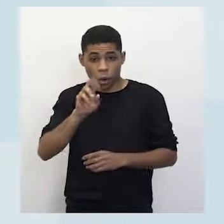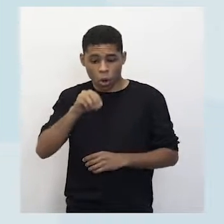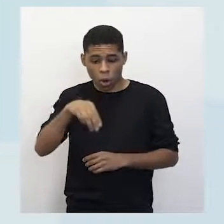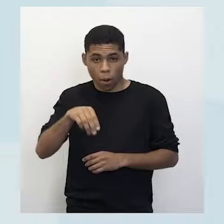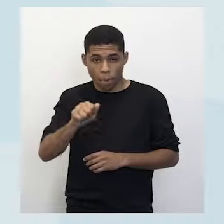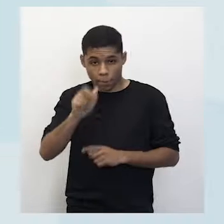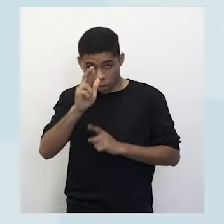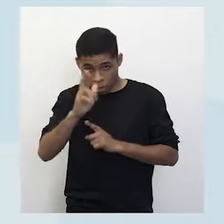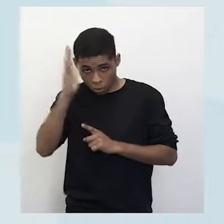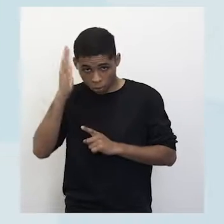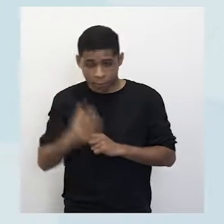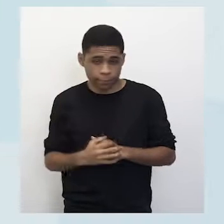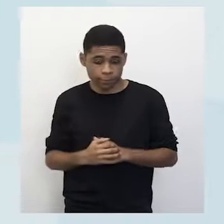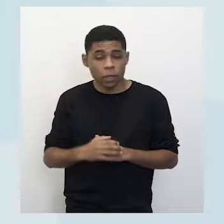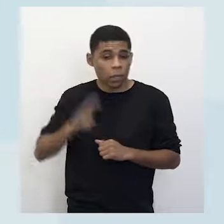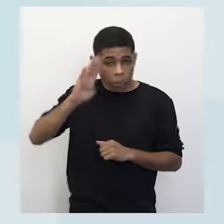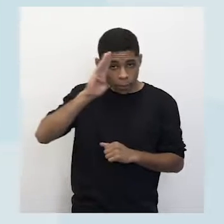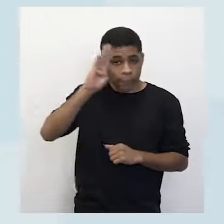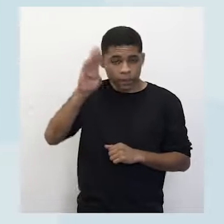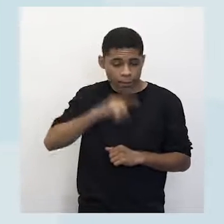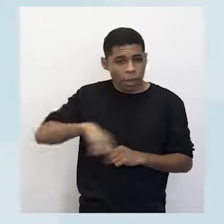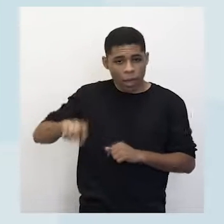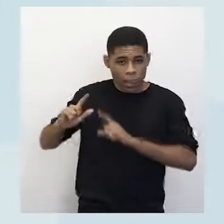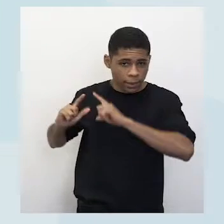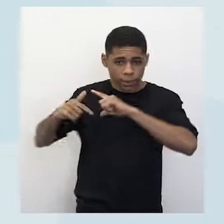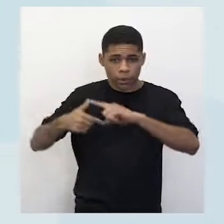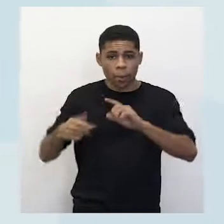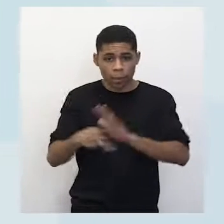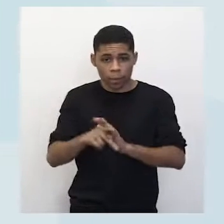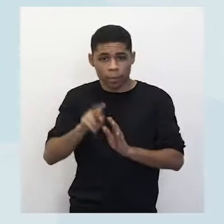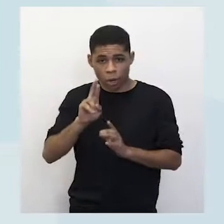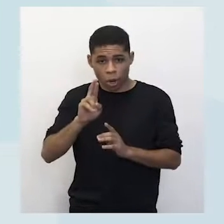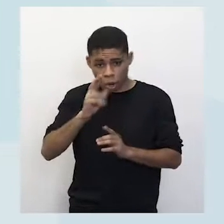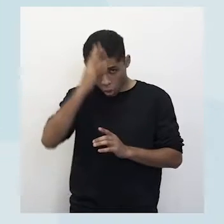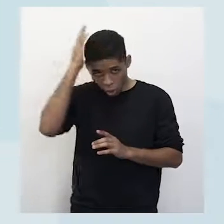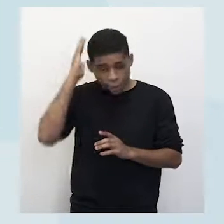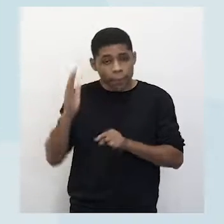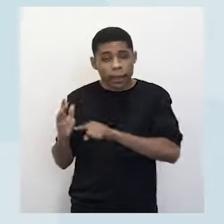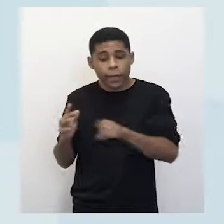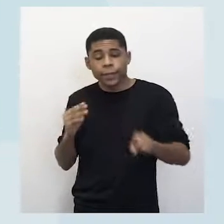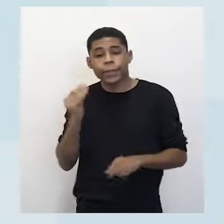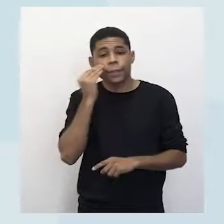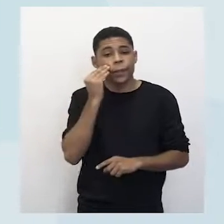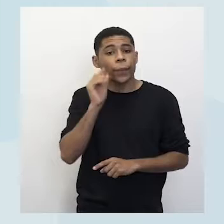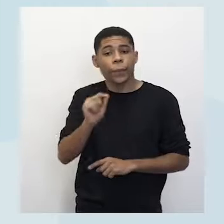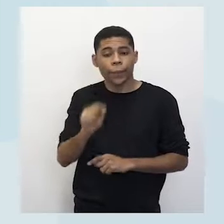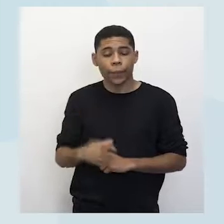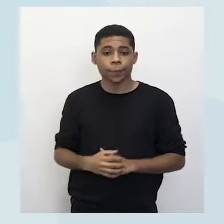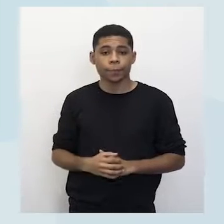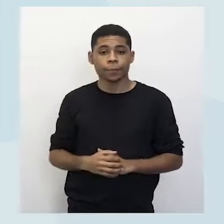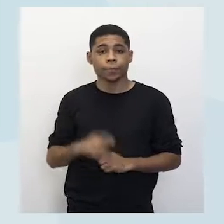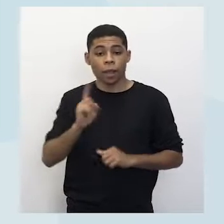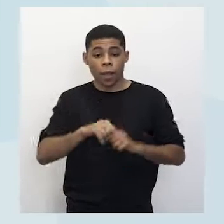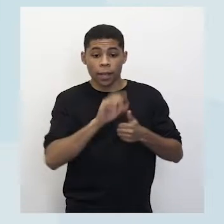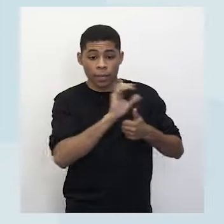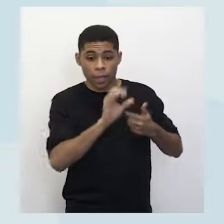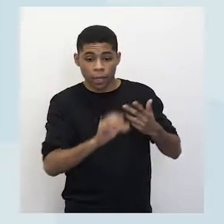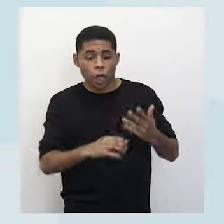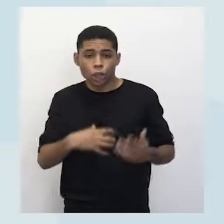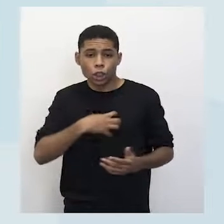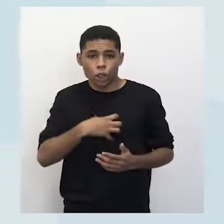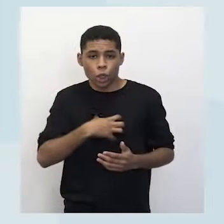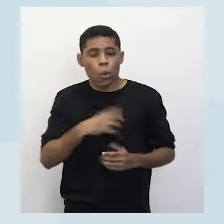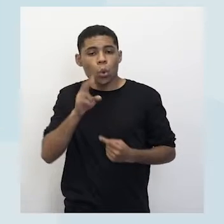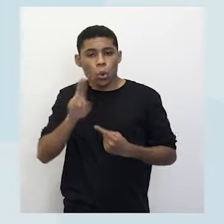tá? Então, as principais aí das tradições romanas: o colonato é a principal, que caracteriza o modo